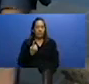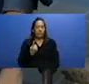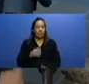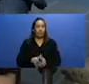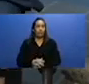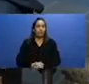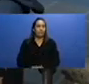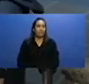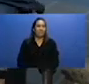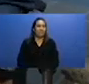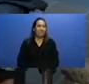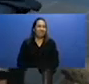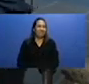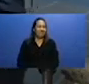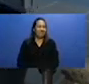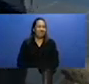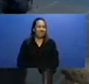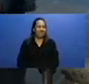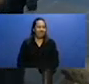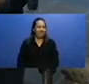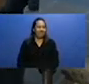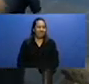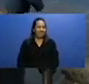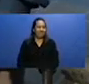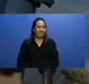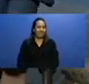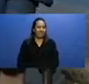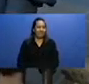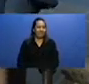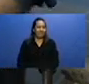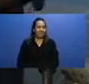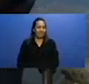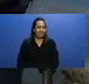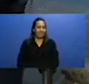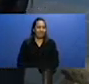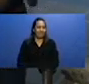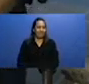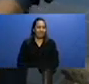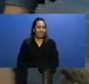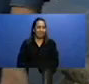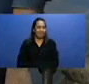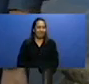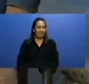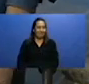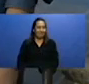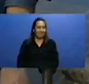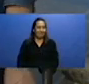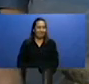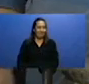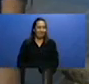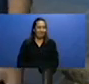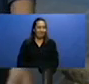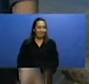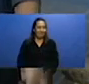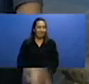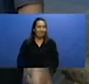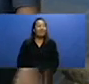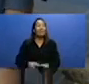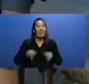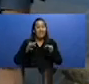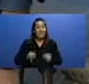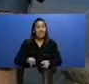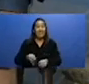não valeu, né? Eu não queria ter feito aniversário esse ano, queria ter ficado mais nova, mas é